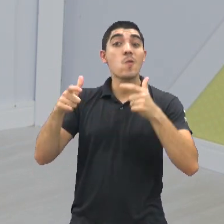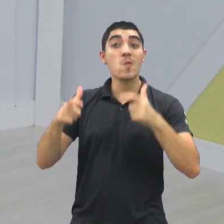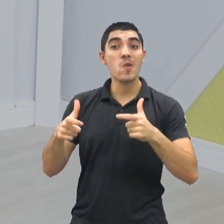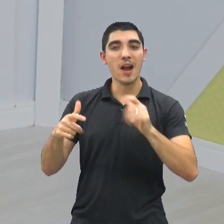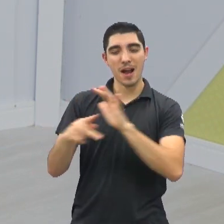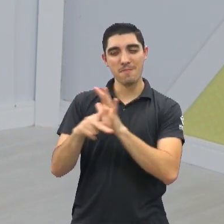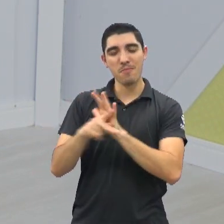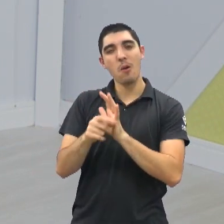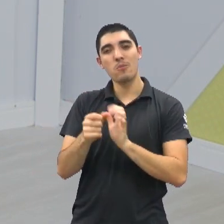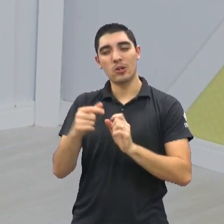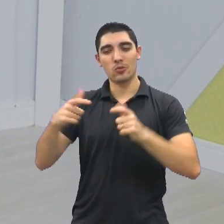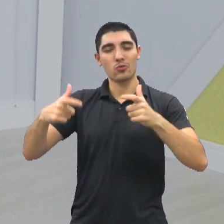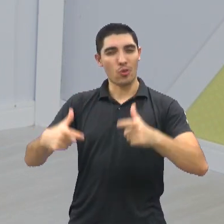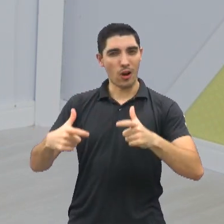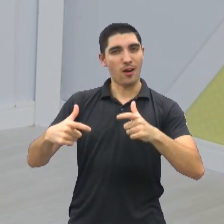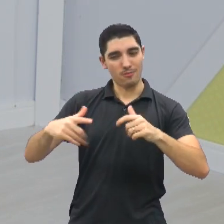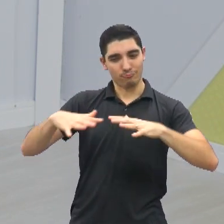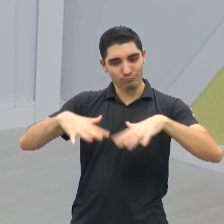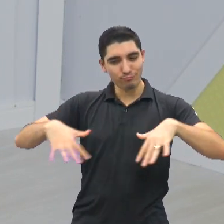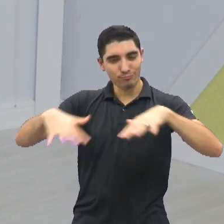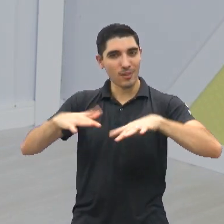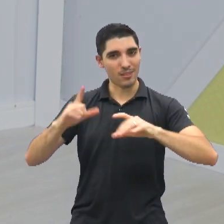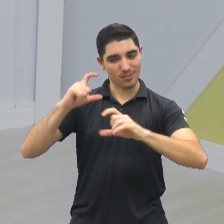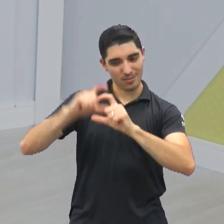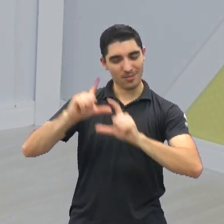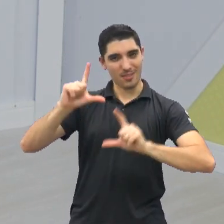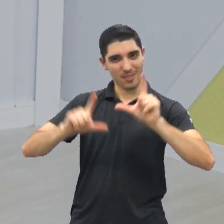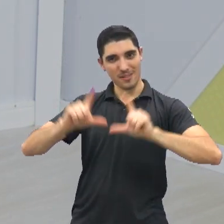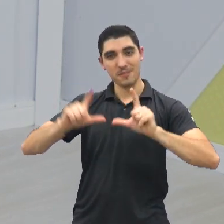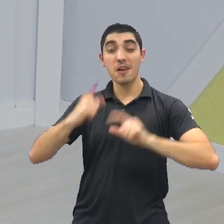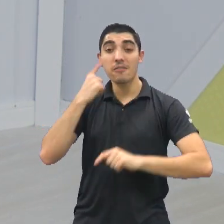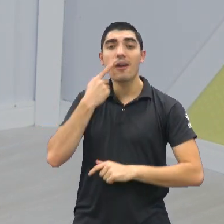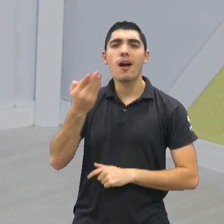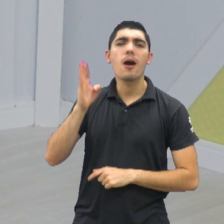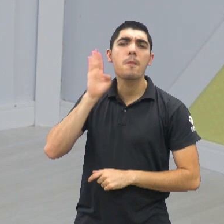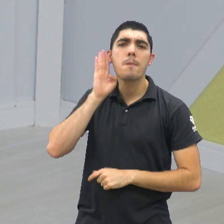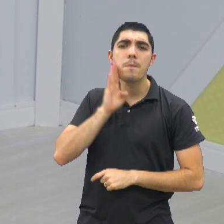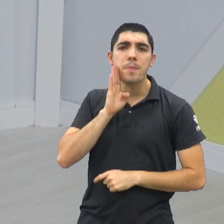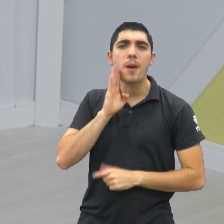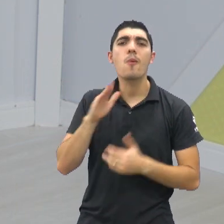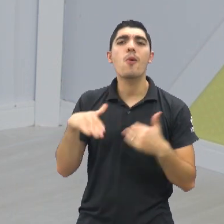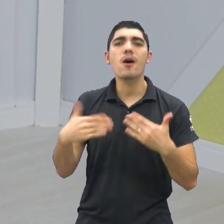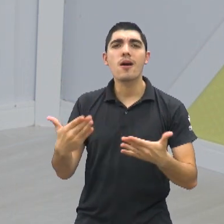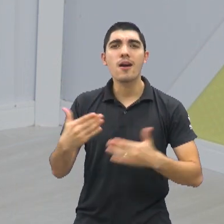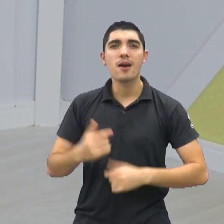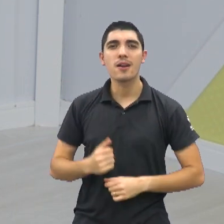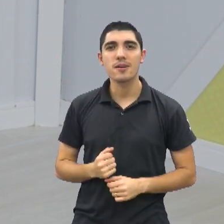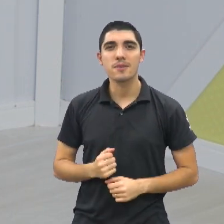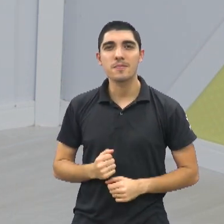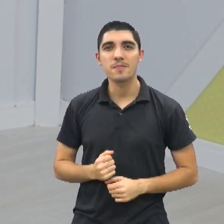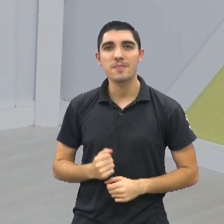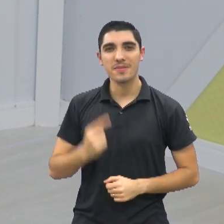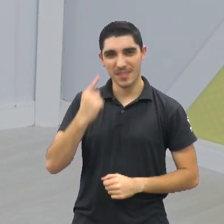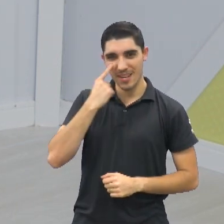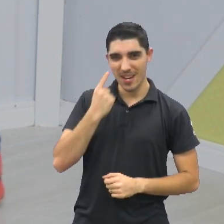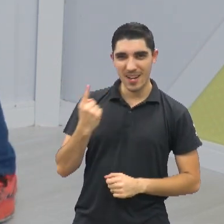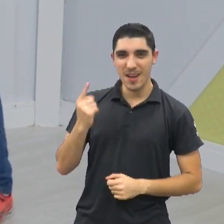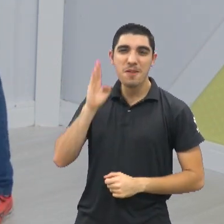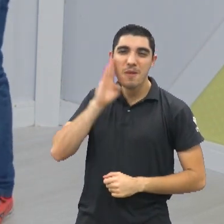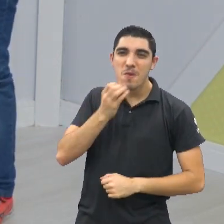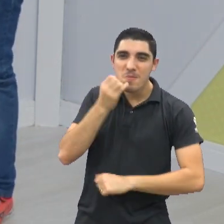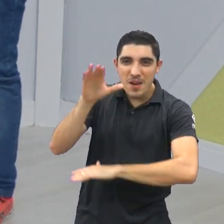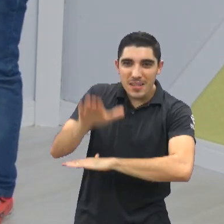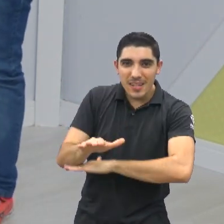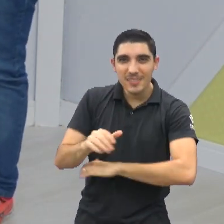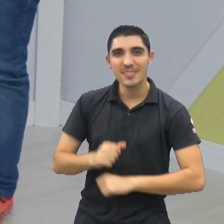vai trazer todas as novidades da Águia do Vale para você Cadê o Paulo põe o Paulo aí Cadê o Paulo aqui na a paulito Diz aí boa tarde paulito